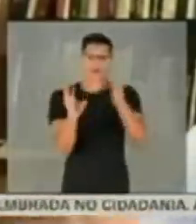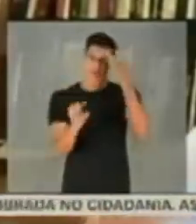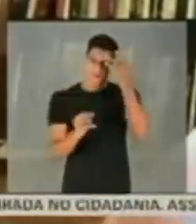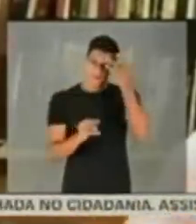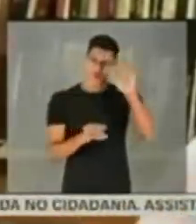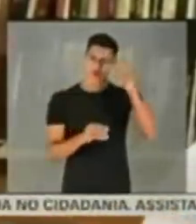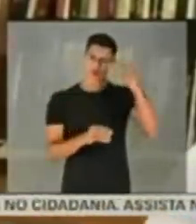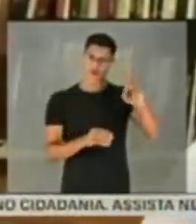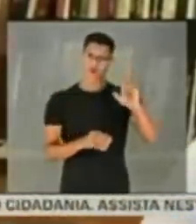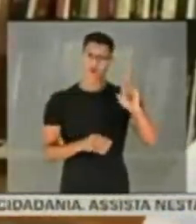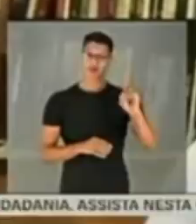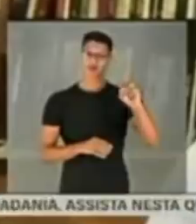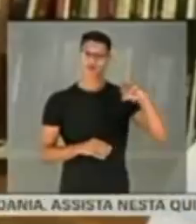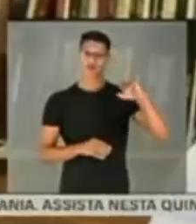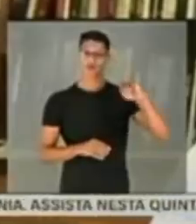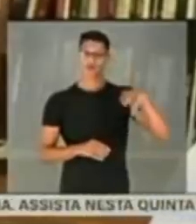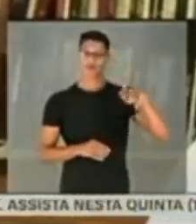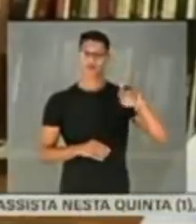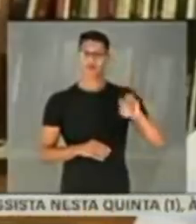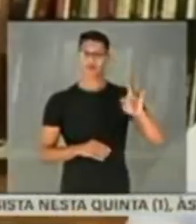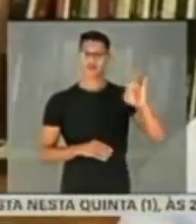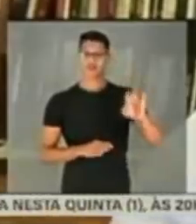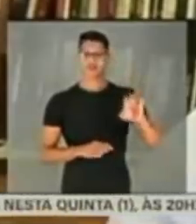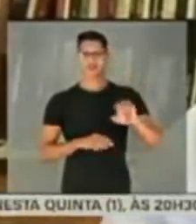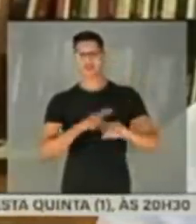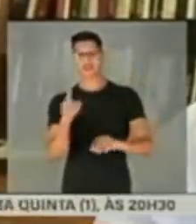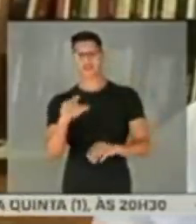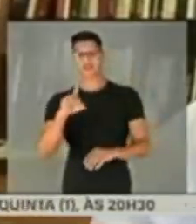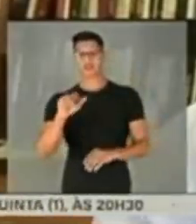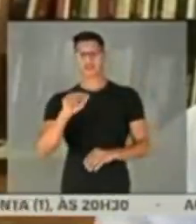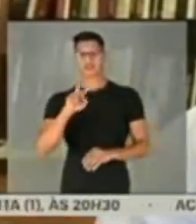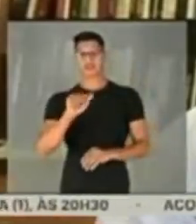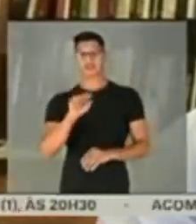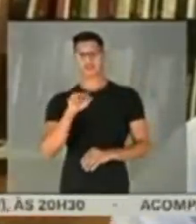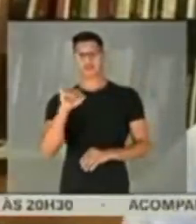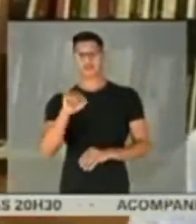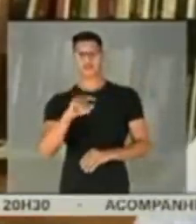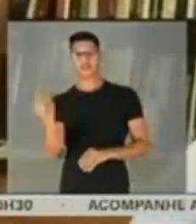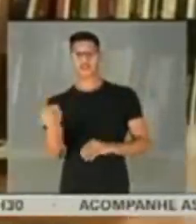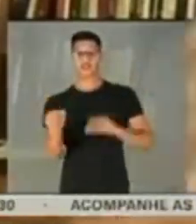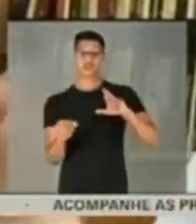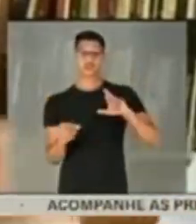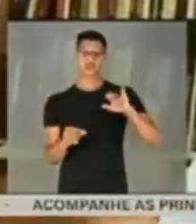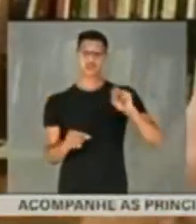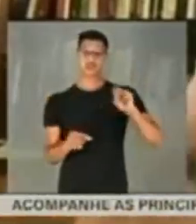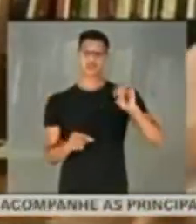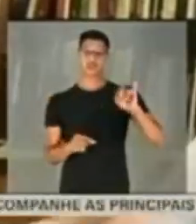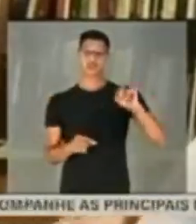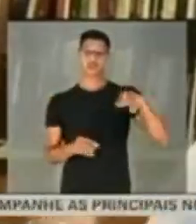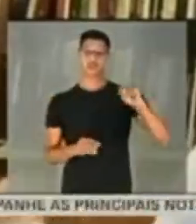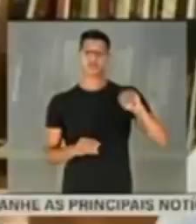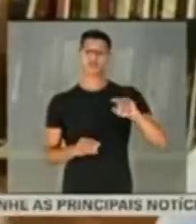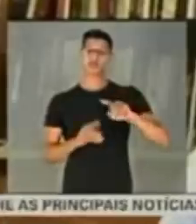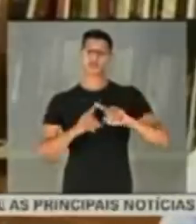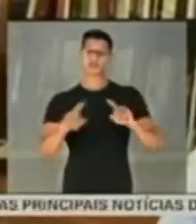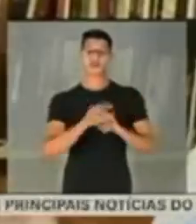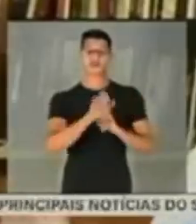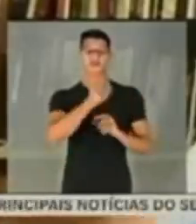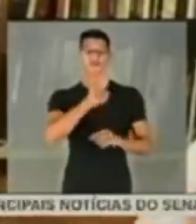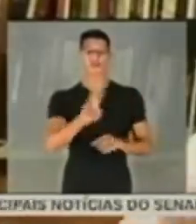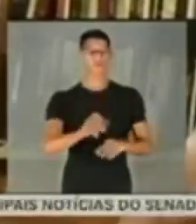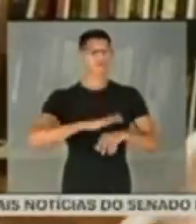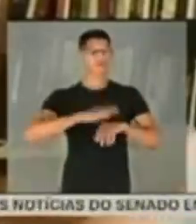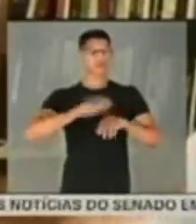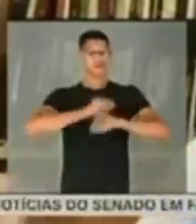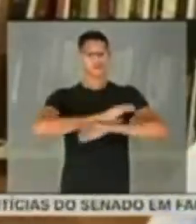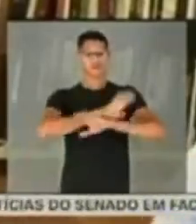seu Domingatti, se era a Davate, se era o seu Cristiano, não dá para saber. Mas está cada vez mais claro que